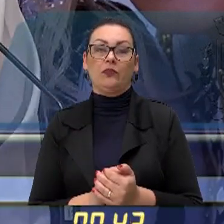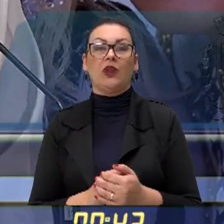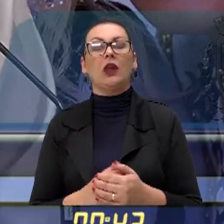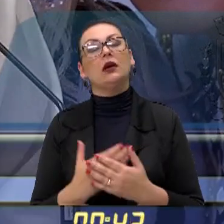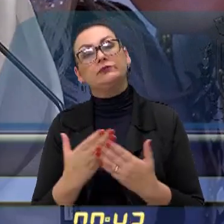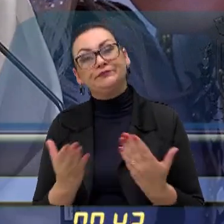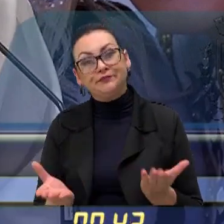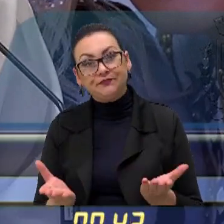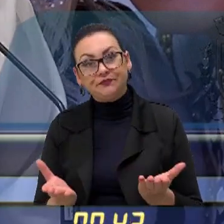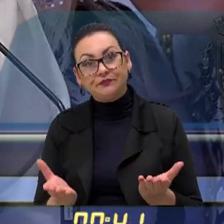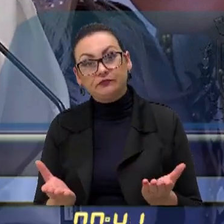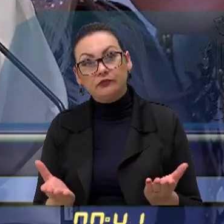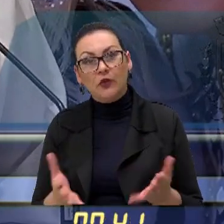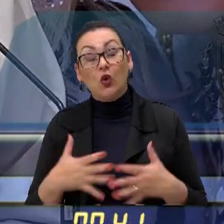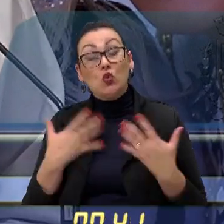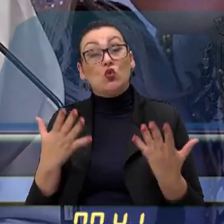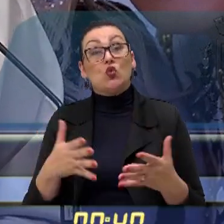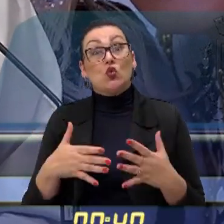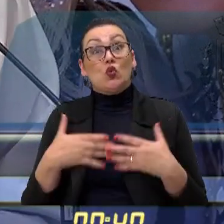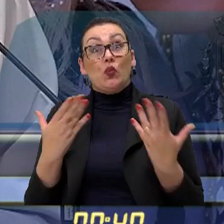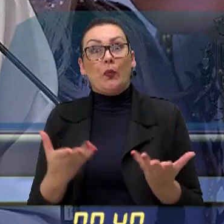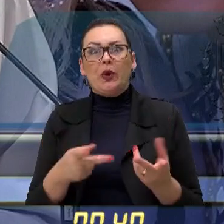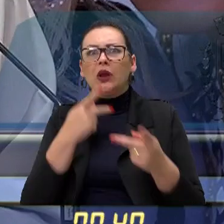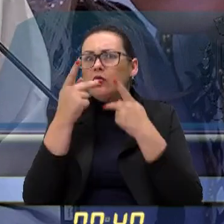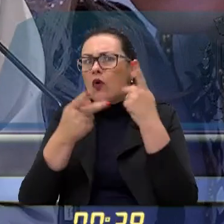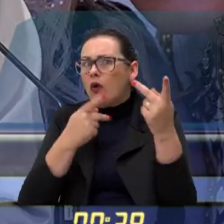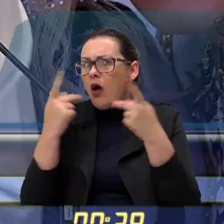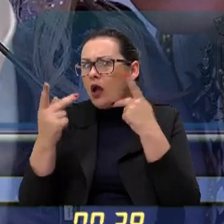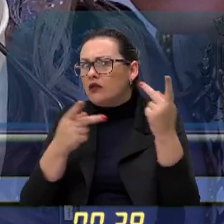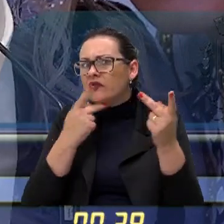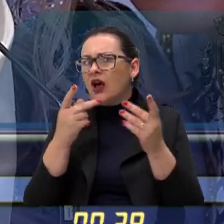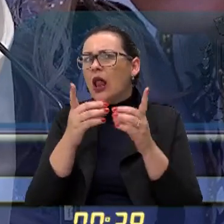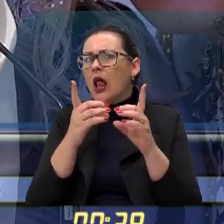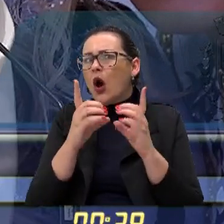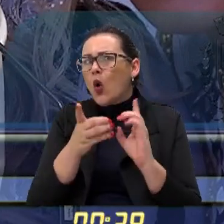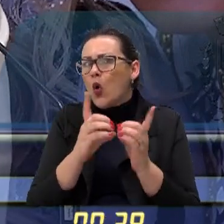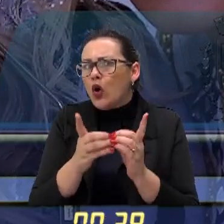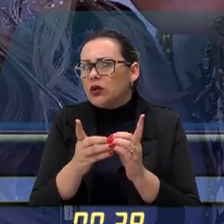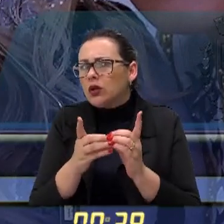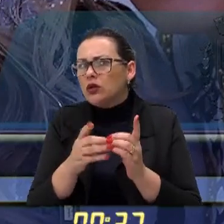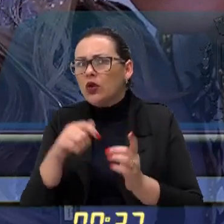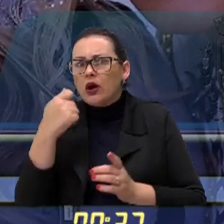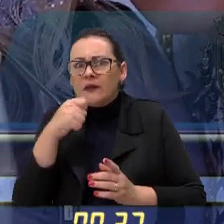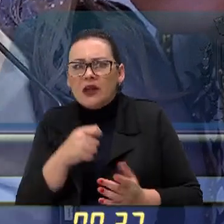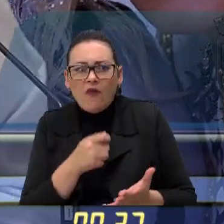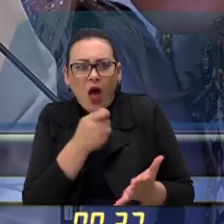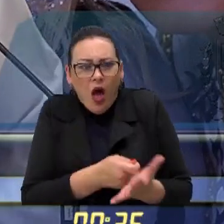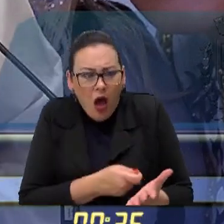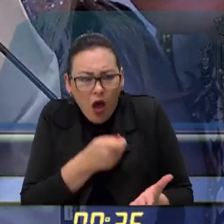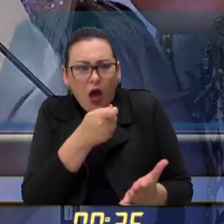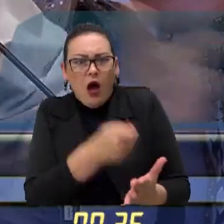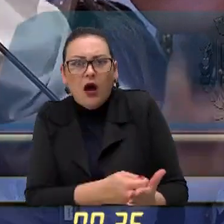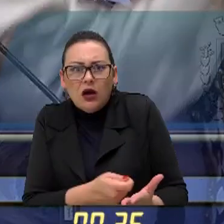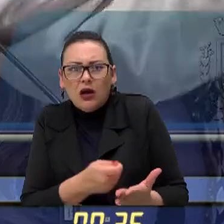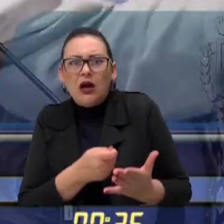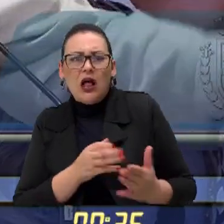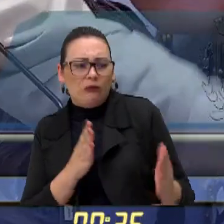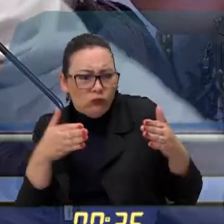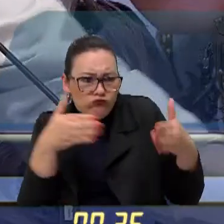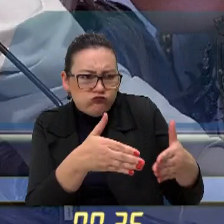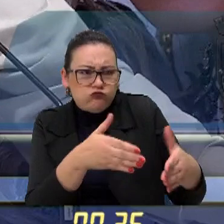Então nós ficamos surpresos com essas declarações do coordenador, que deveria estar empenhado, deveria estar